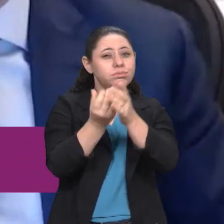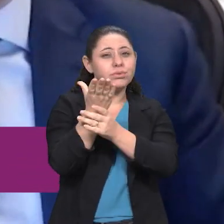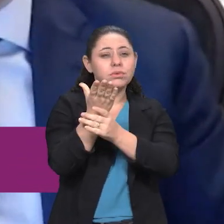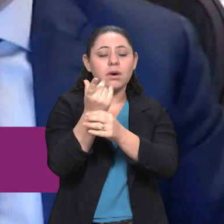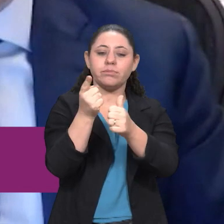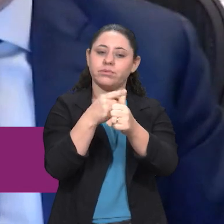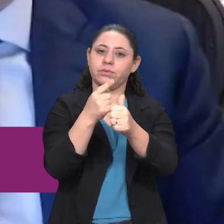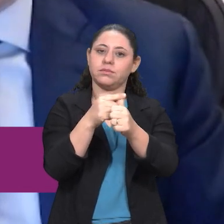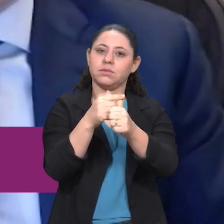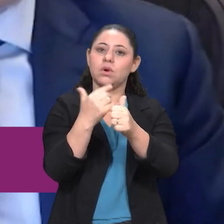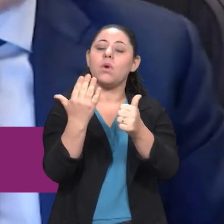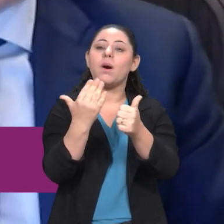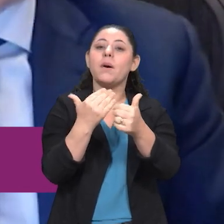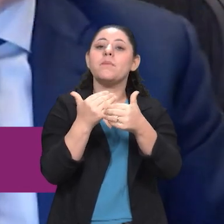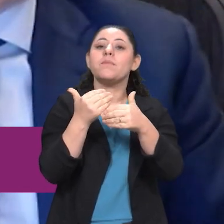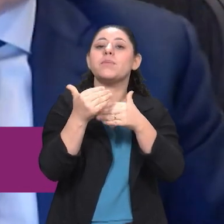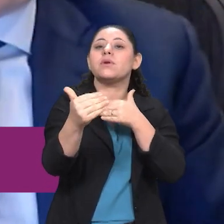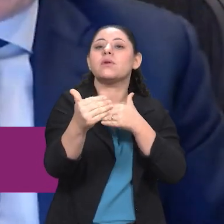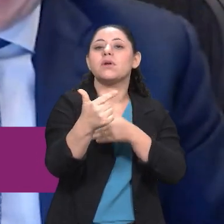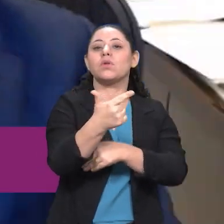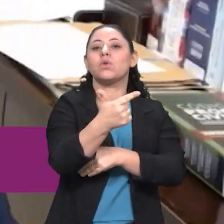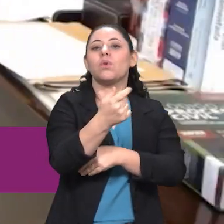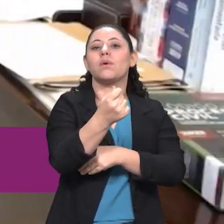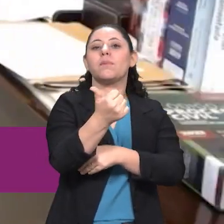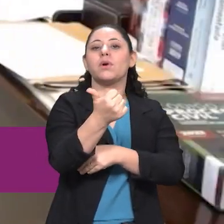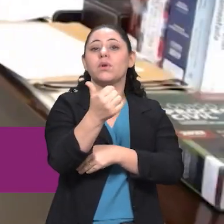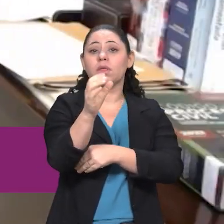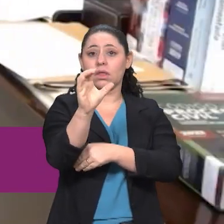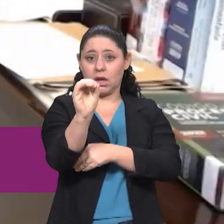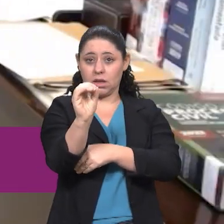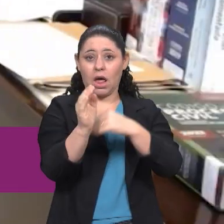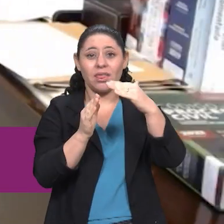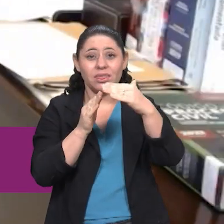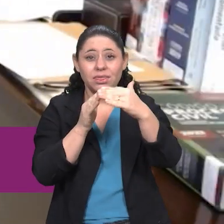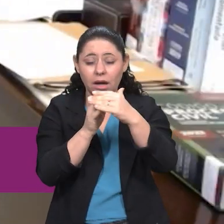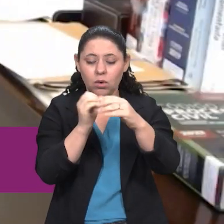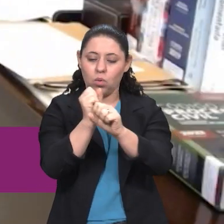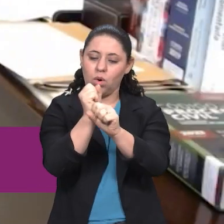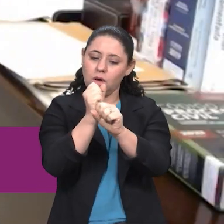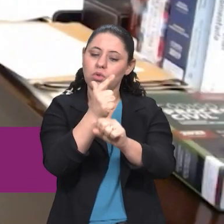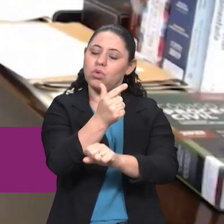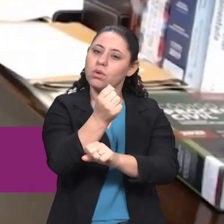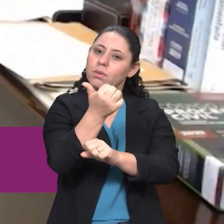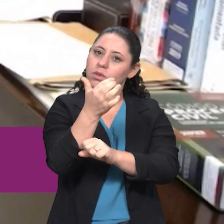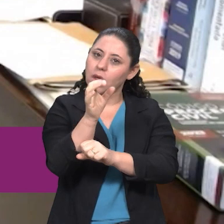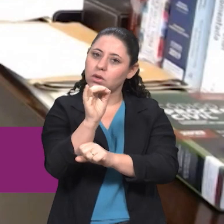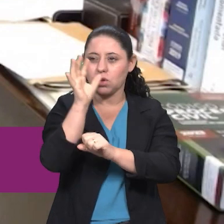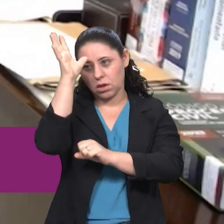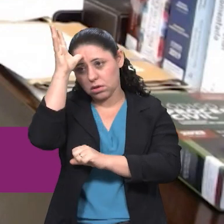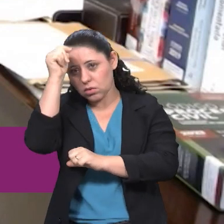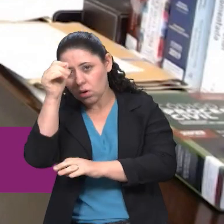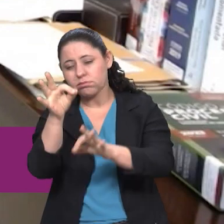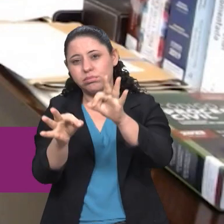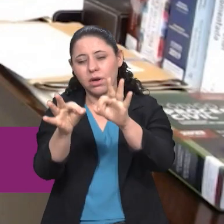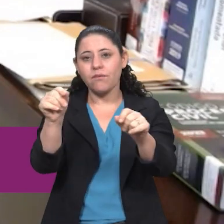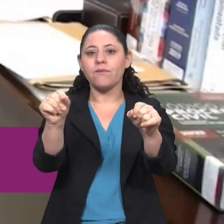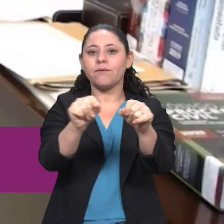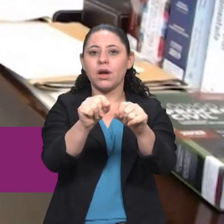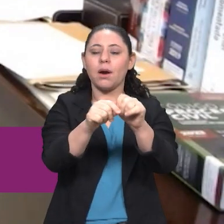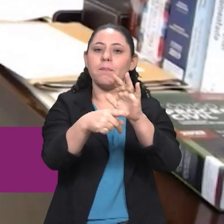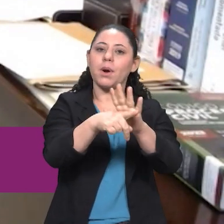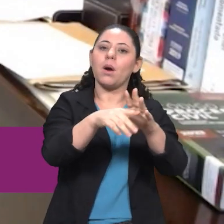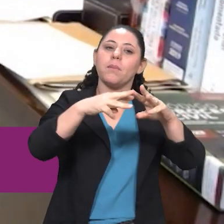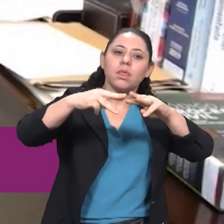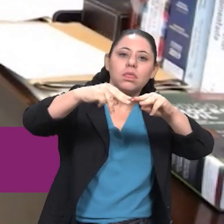surge primeiramente a partir de 2010. Até 2010, todas as decisões que eram proferidas no país